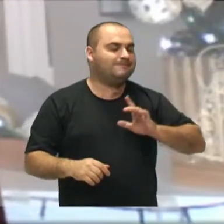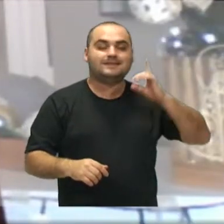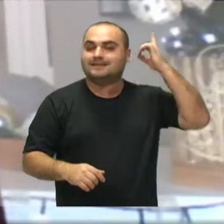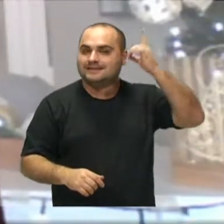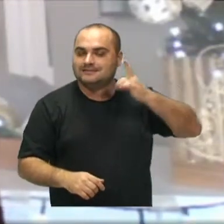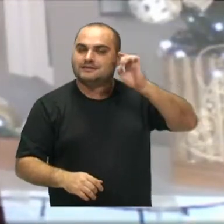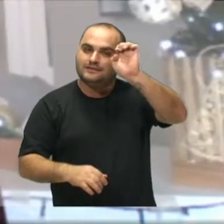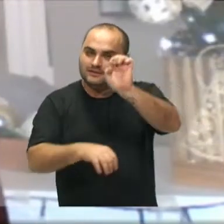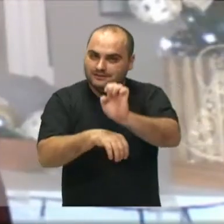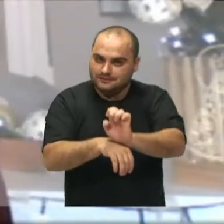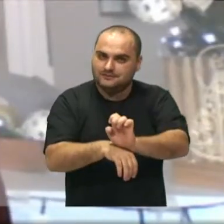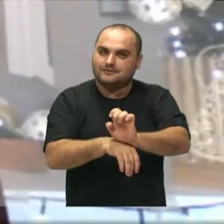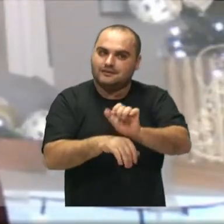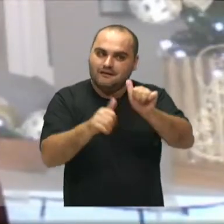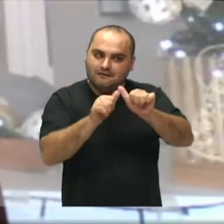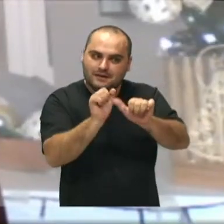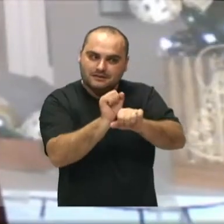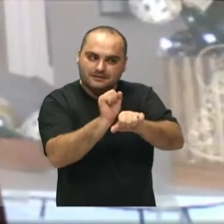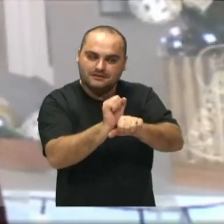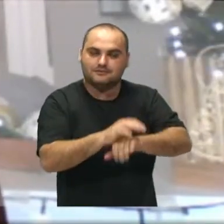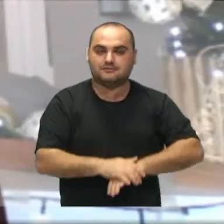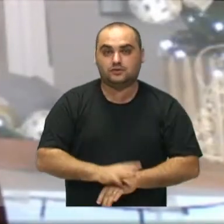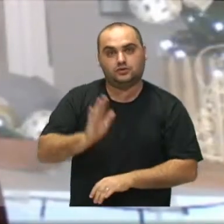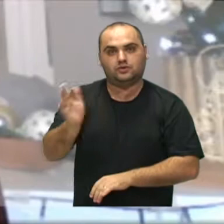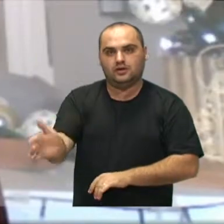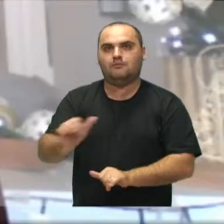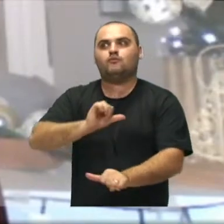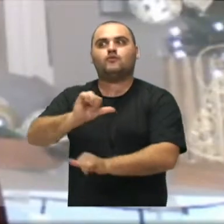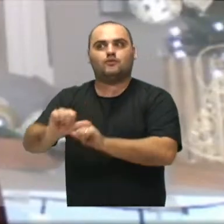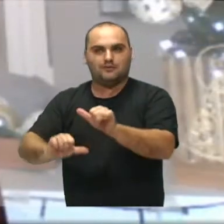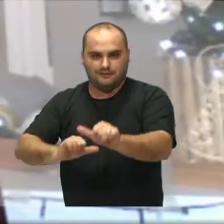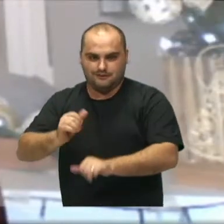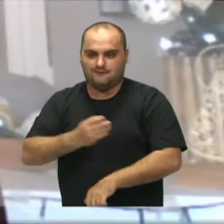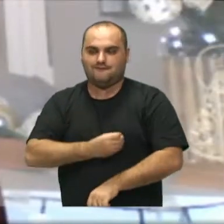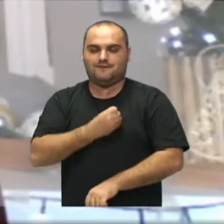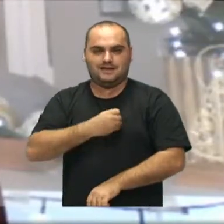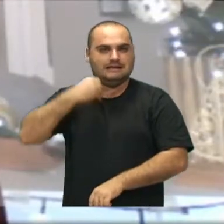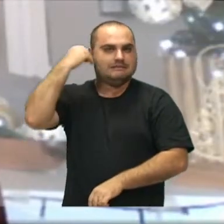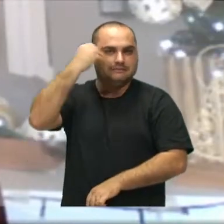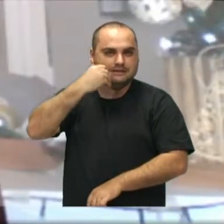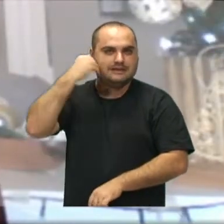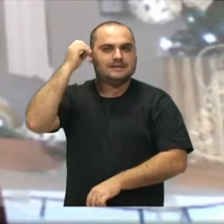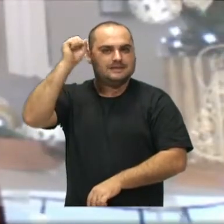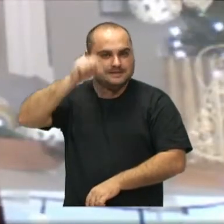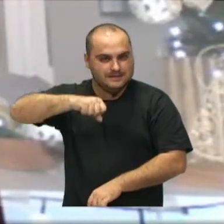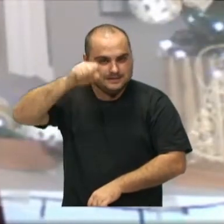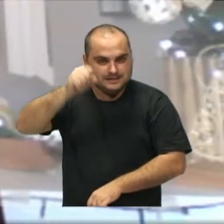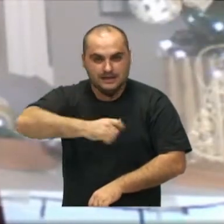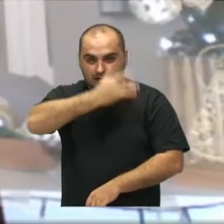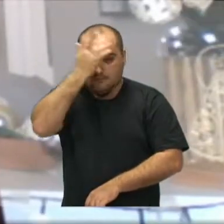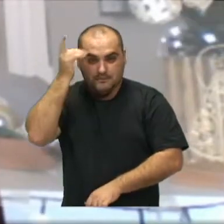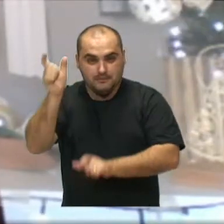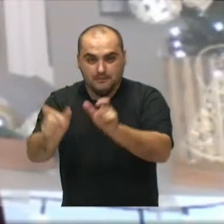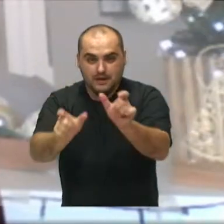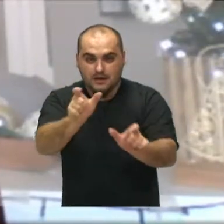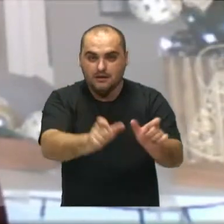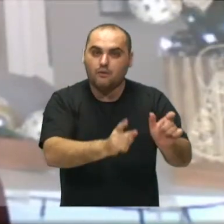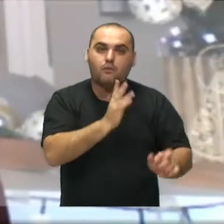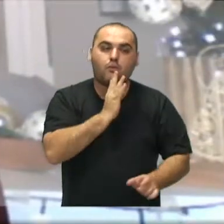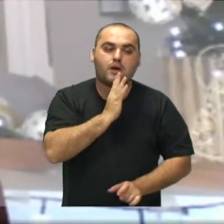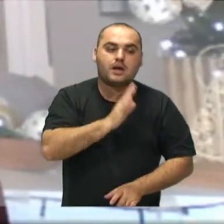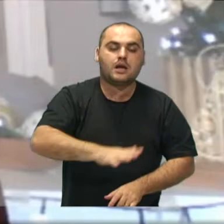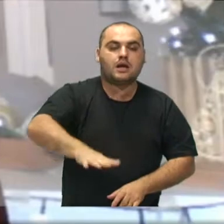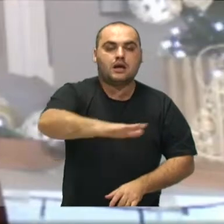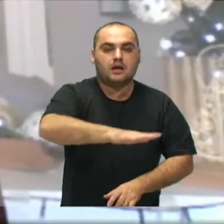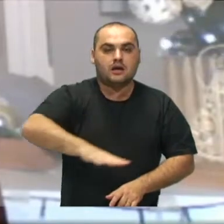Então, o que mudou muito? Mudaram por conta das experiências vividas, né, por conta das pessoas que eu conheci aí no caminho.